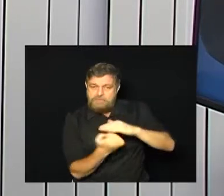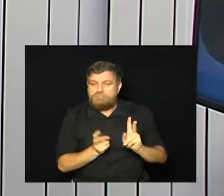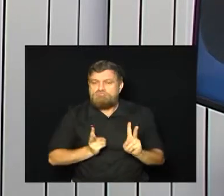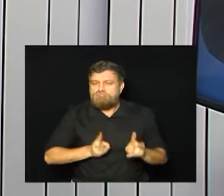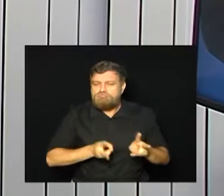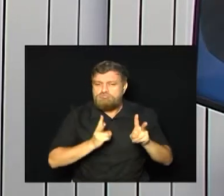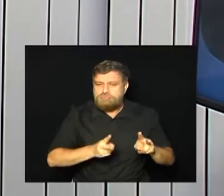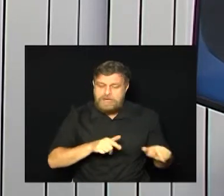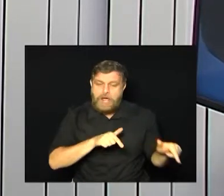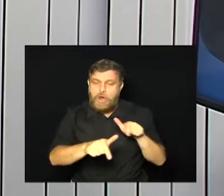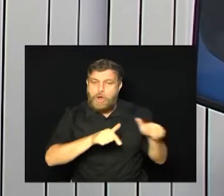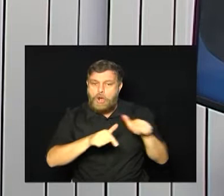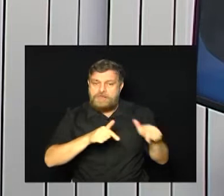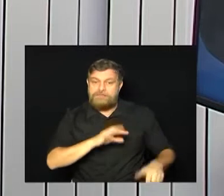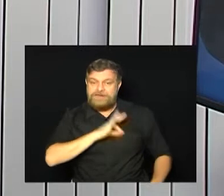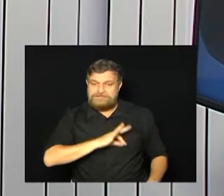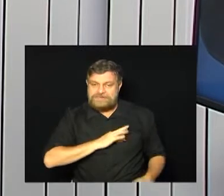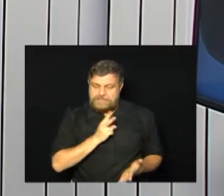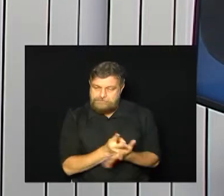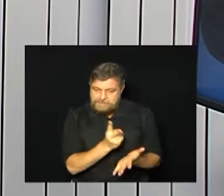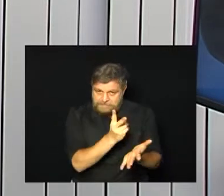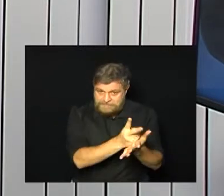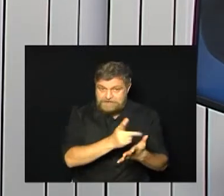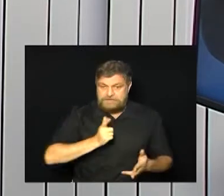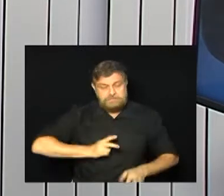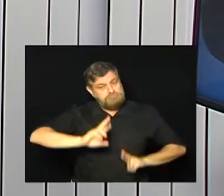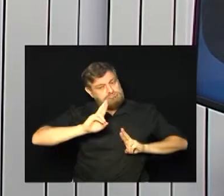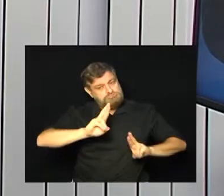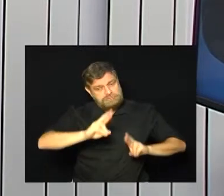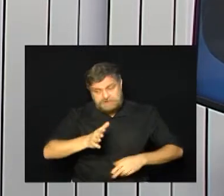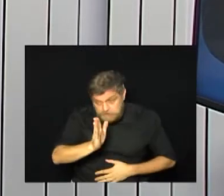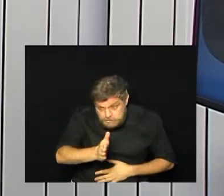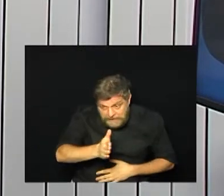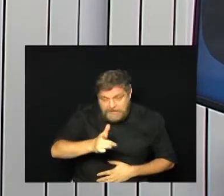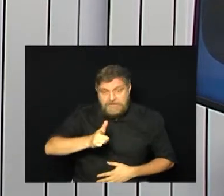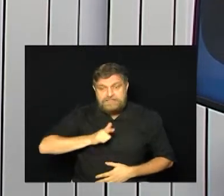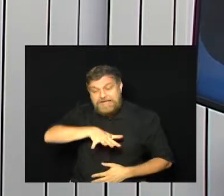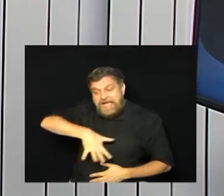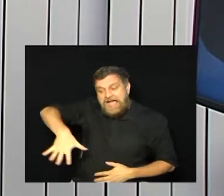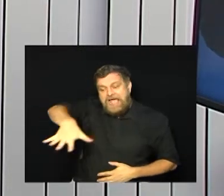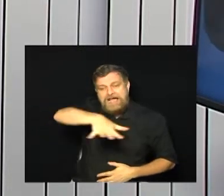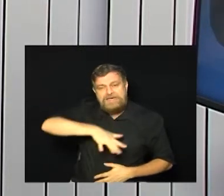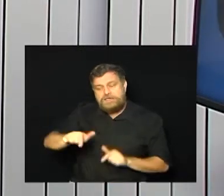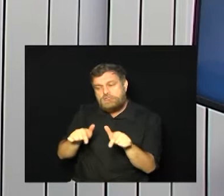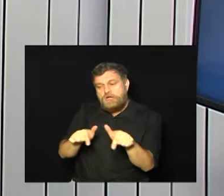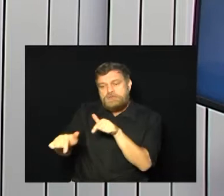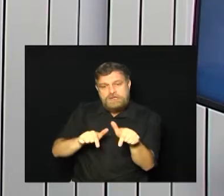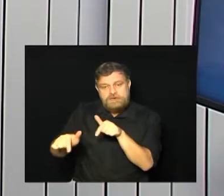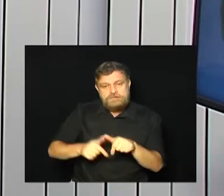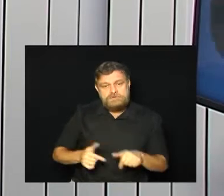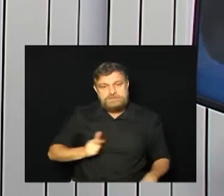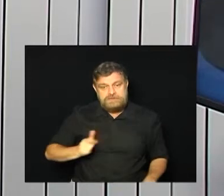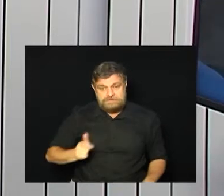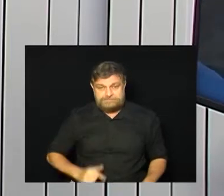devem continuar com esses temporários? Já tem essa expectativa? E esse mercado, ele está aquecido